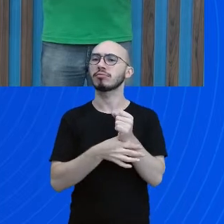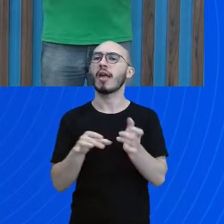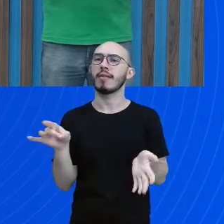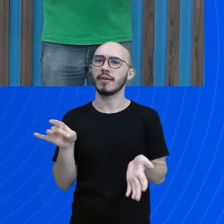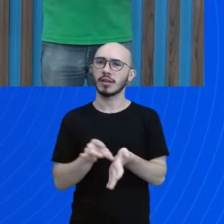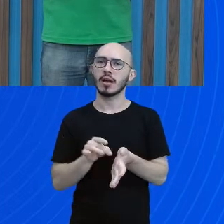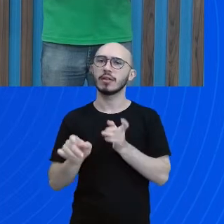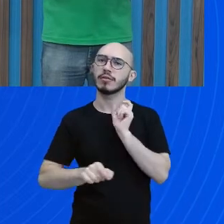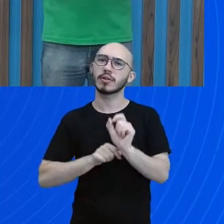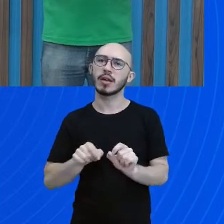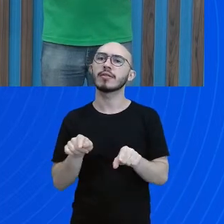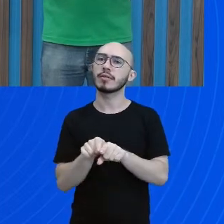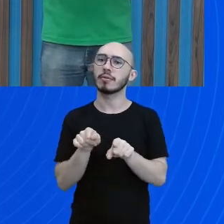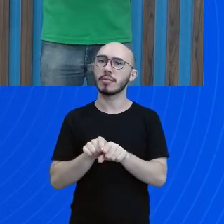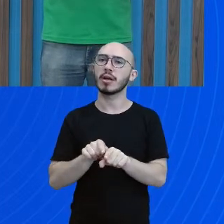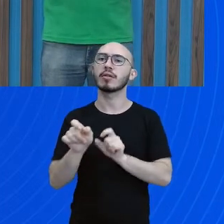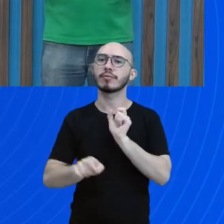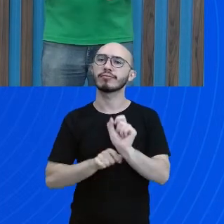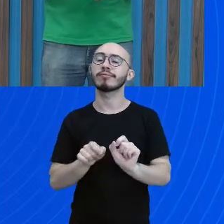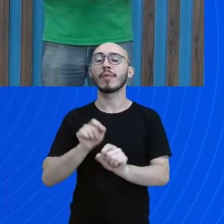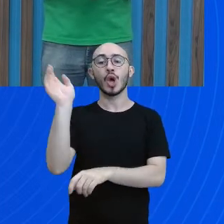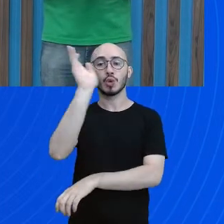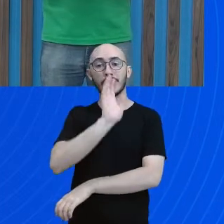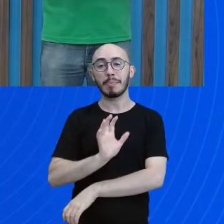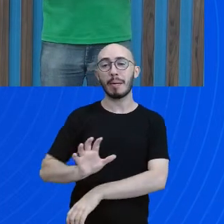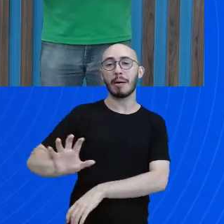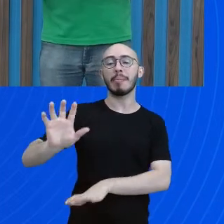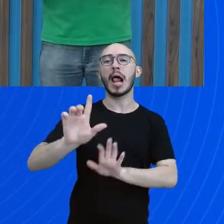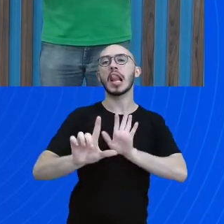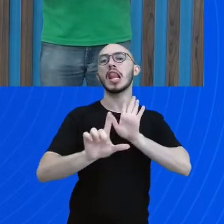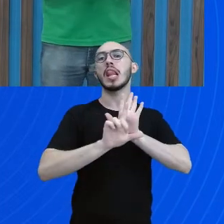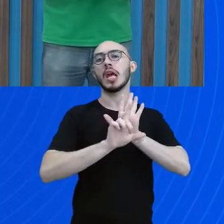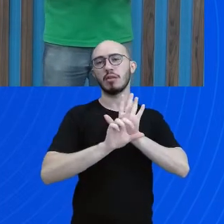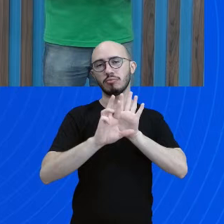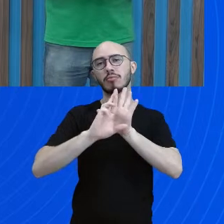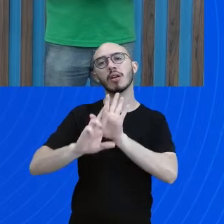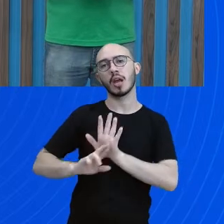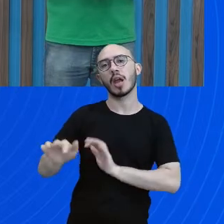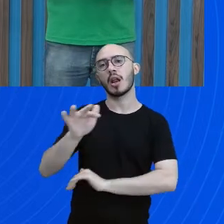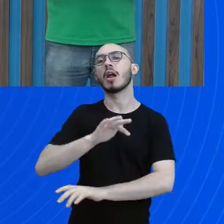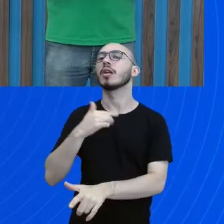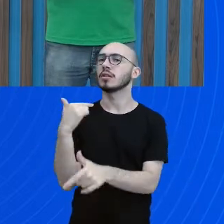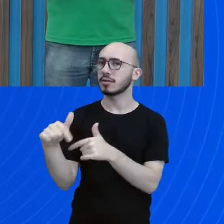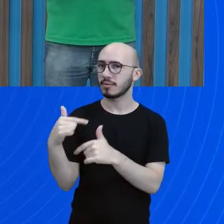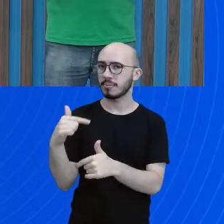essa CLT, ela passou a regulamentar nacionalmente o mundo do trabalho. Então,